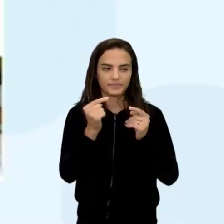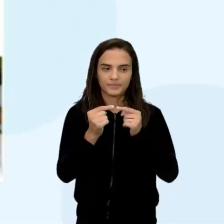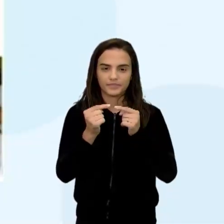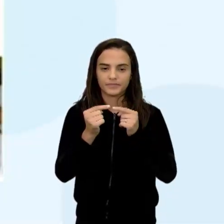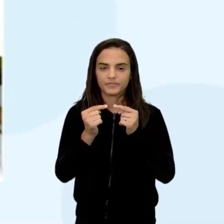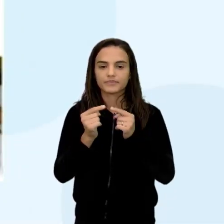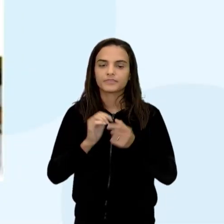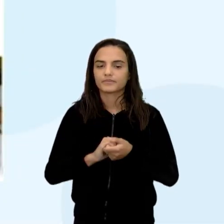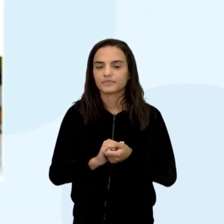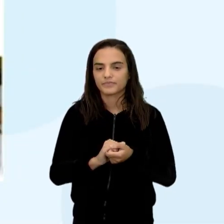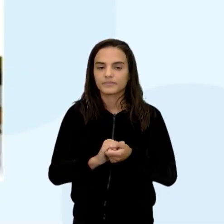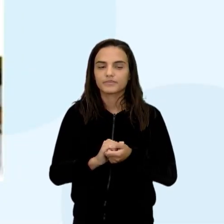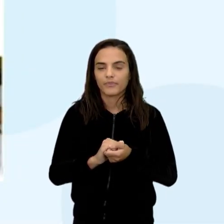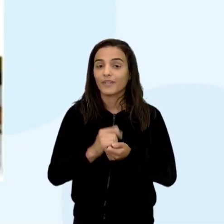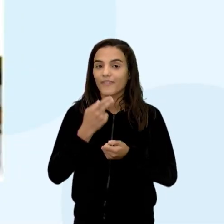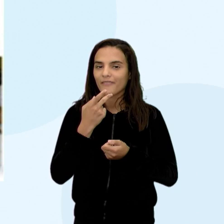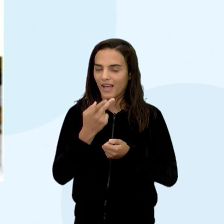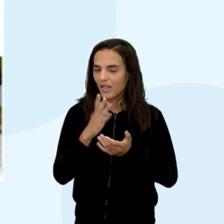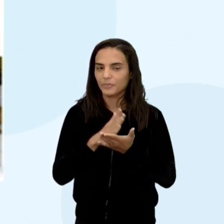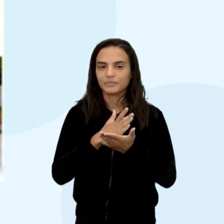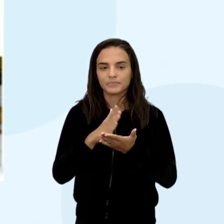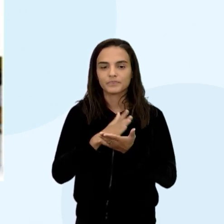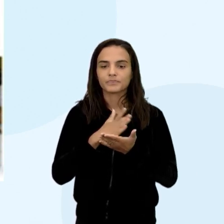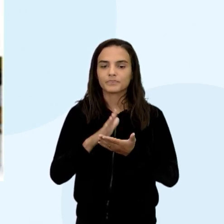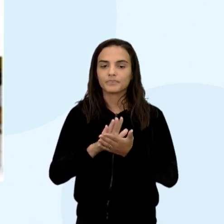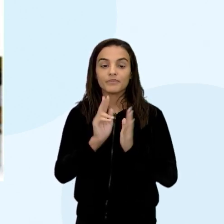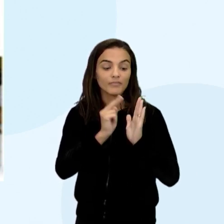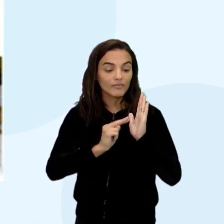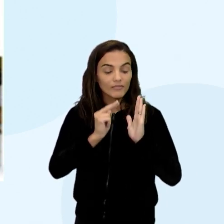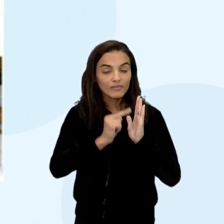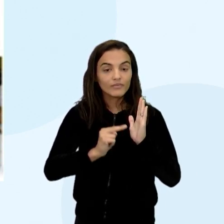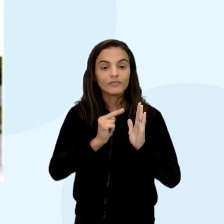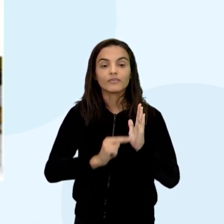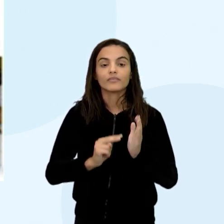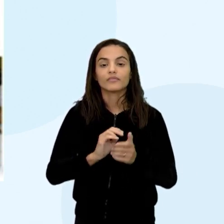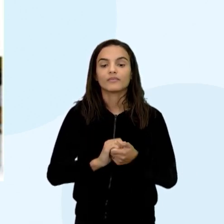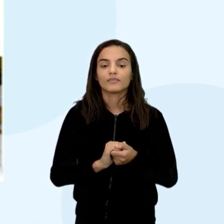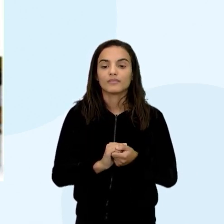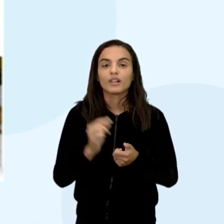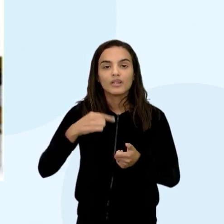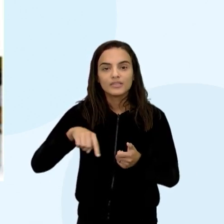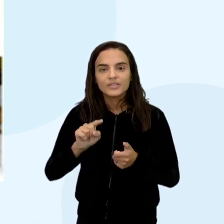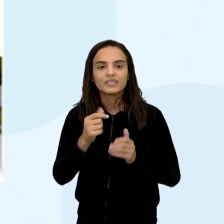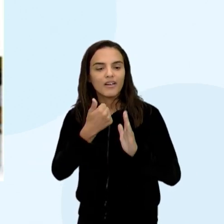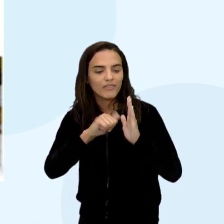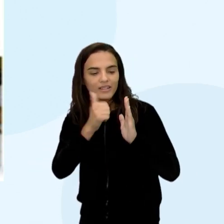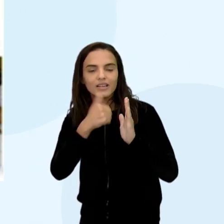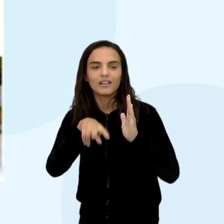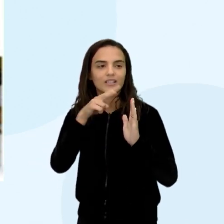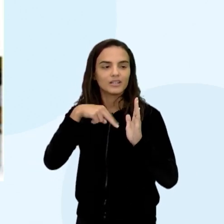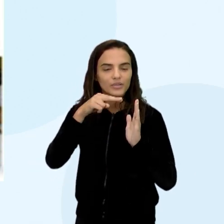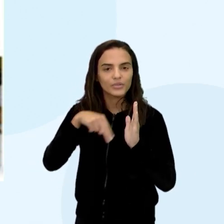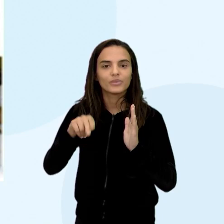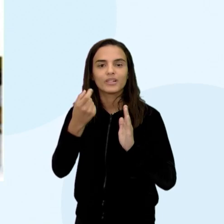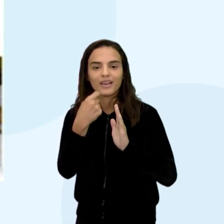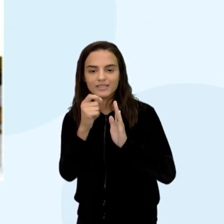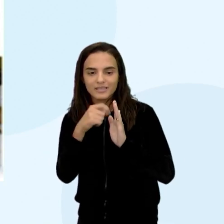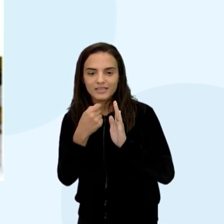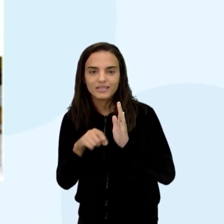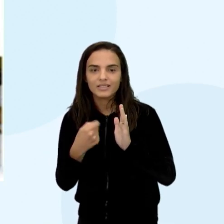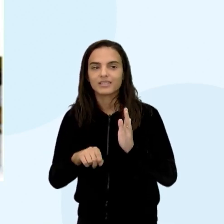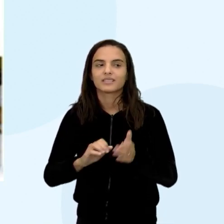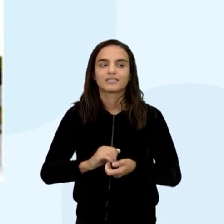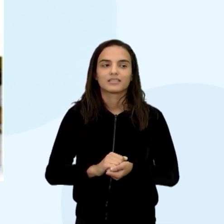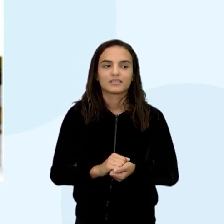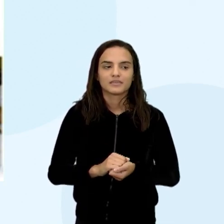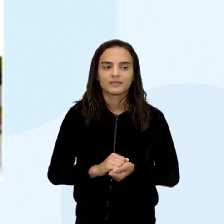né? Aqui eu cito alguns para leitura, para a gente avaliar a leitura, para a gente avaliar a escrita.